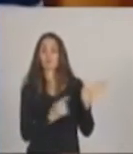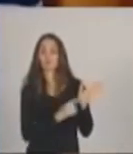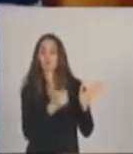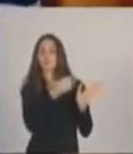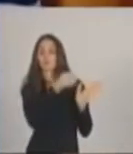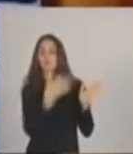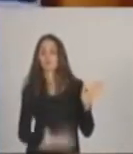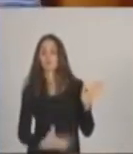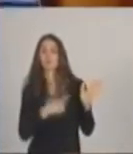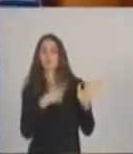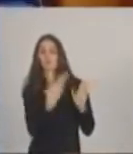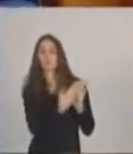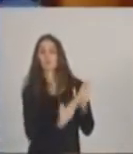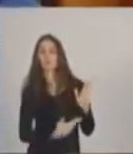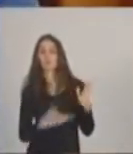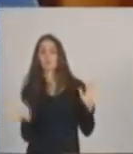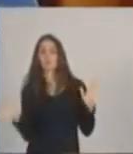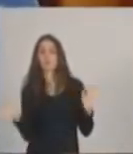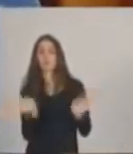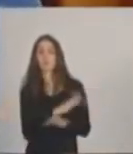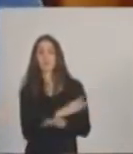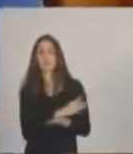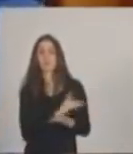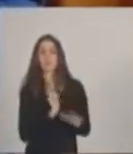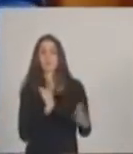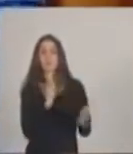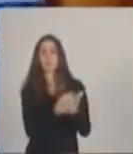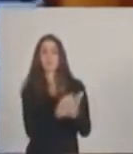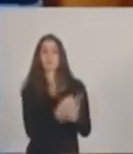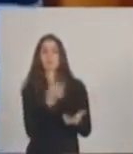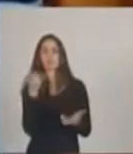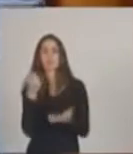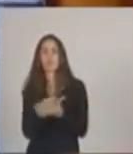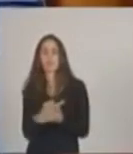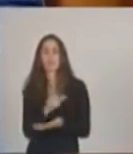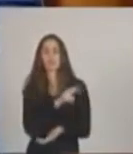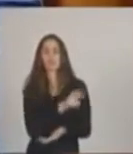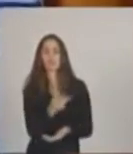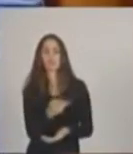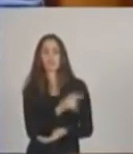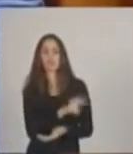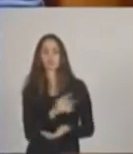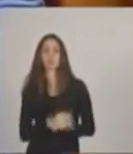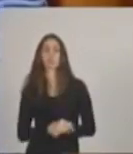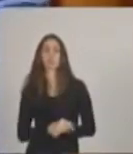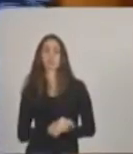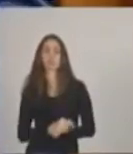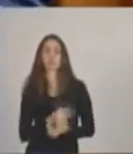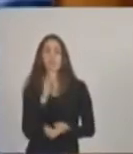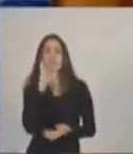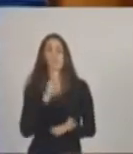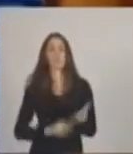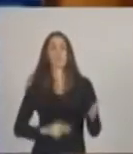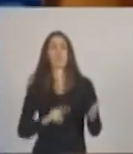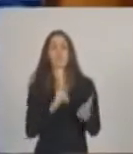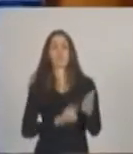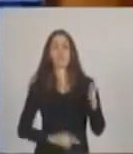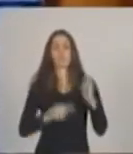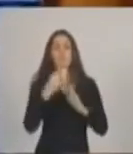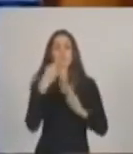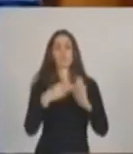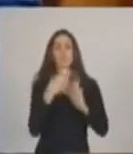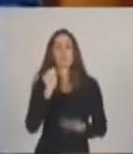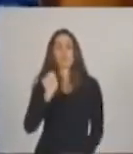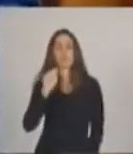uma regra já para esses casos de pagamento em duplicidade. Eu vou ler aqui a resolução da